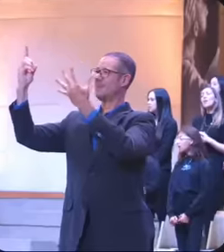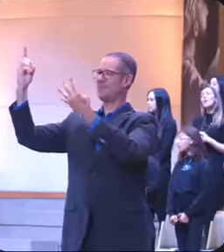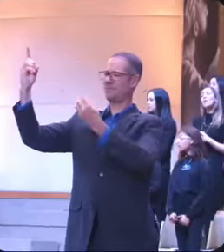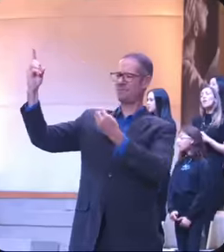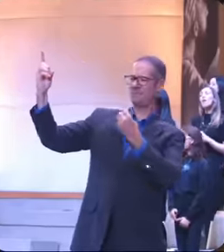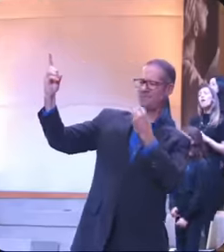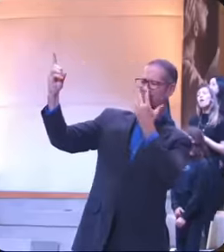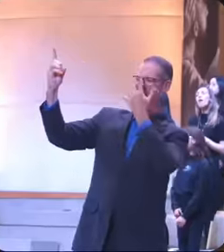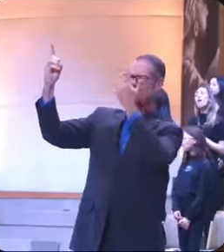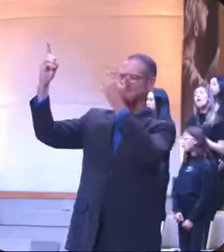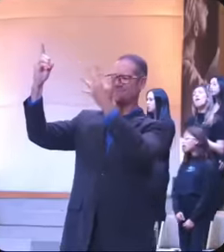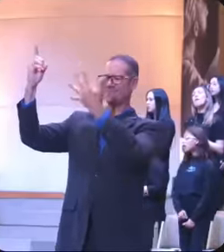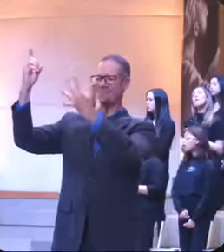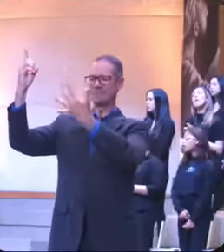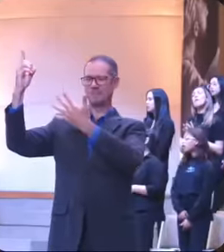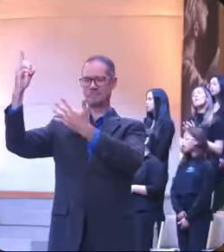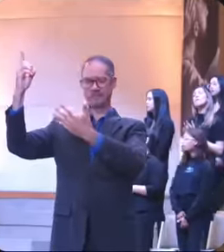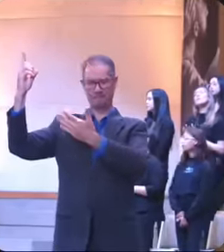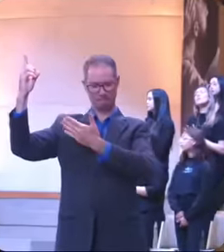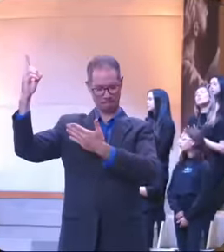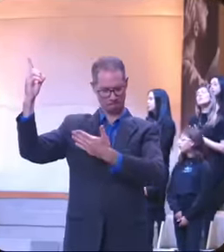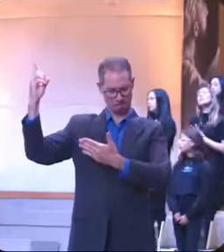tão.